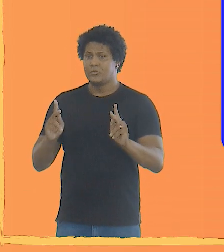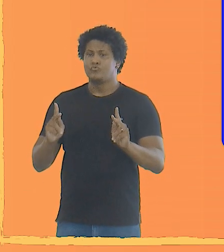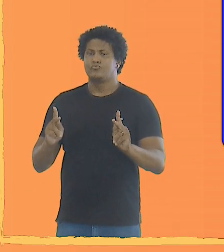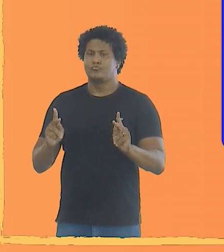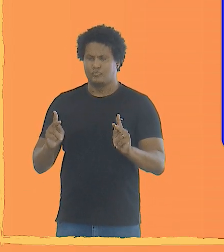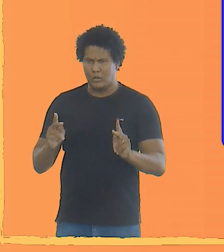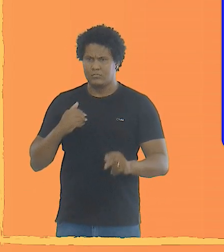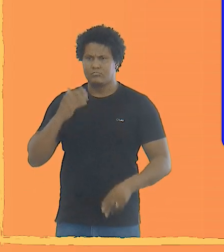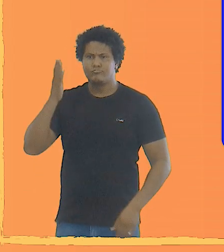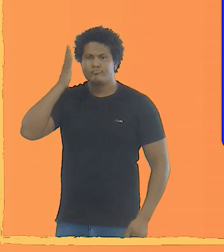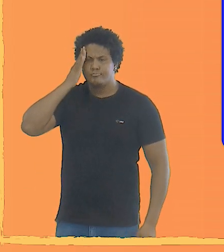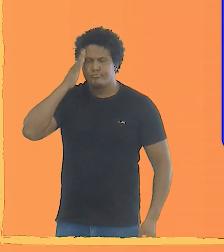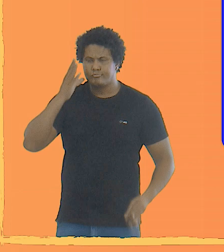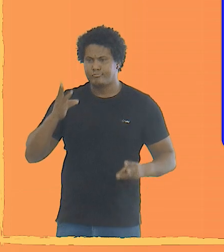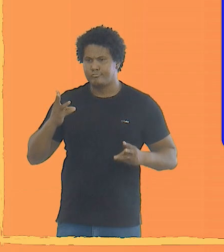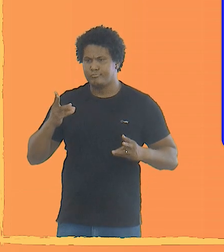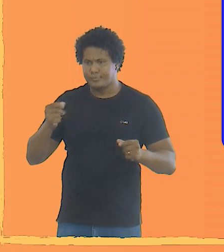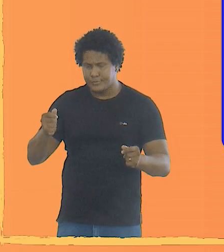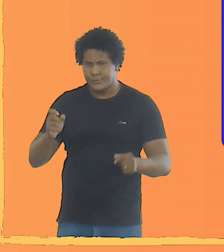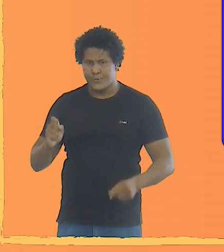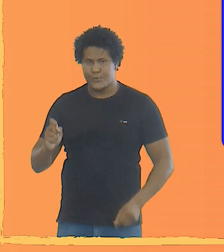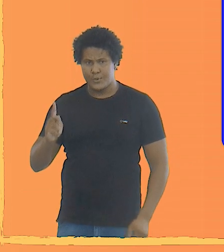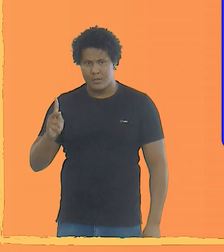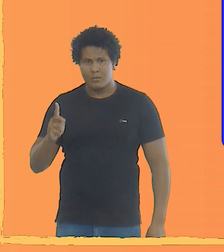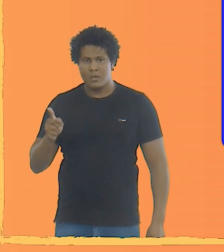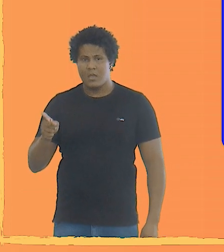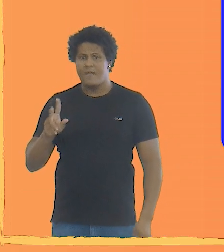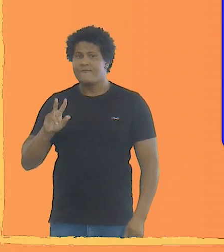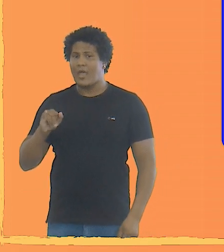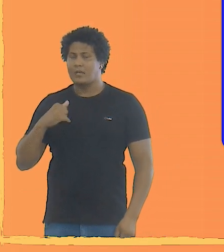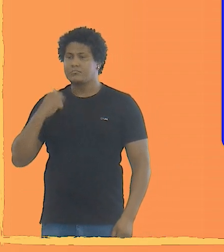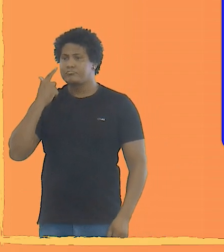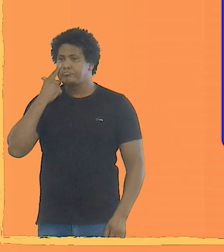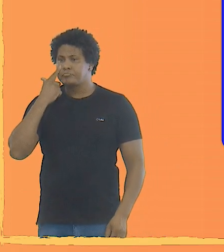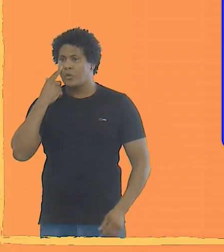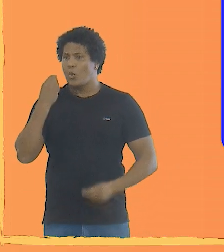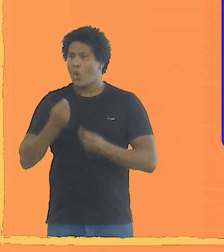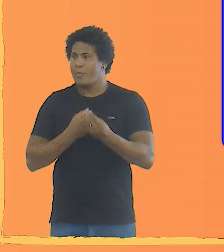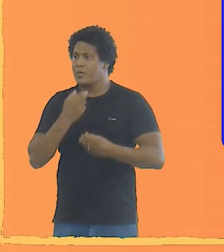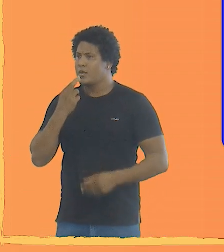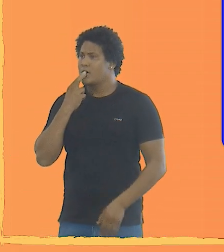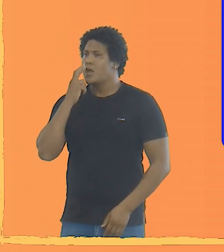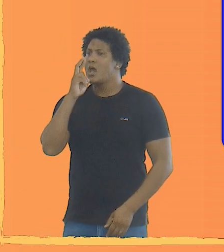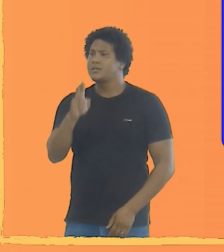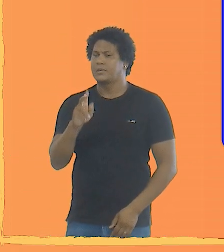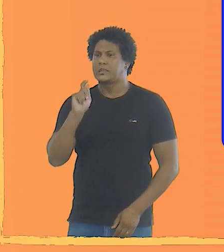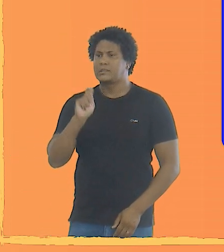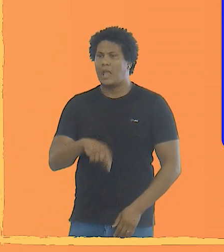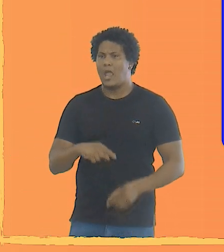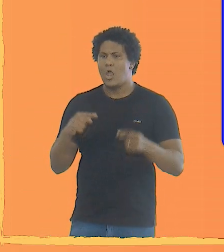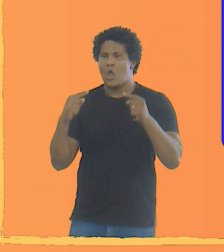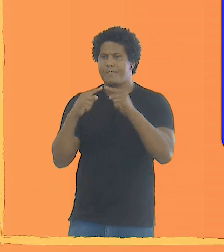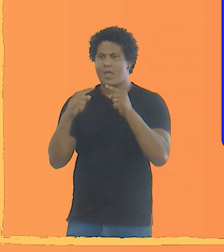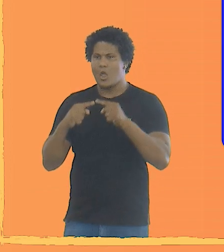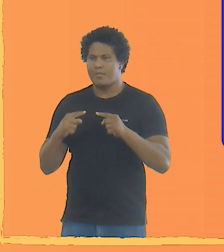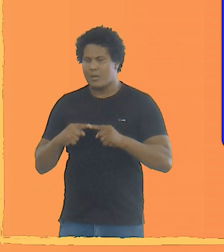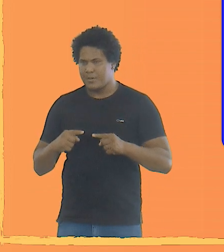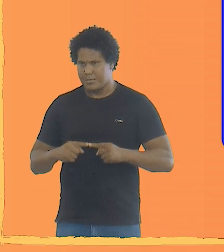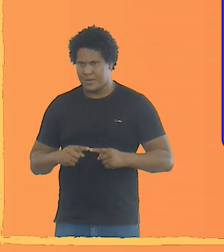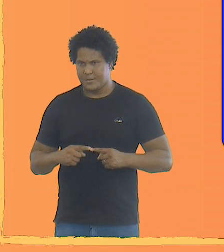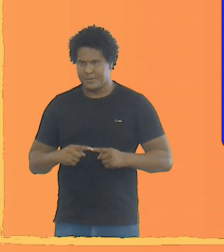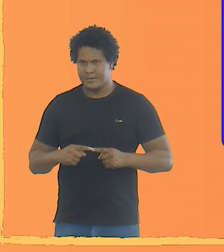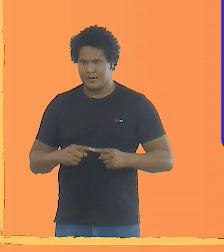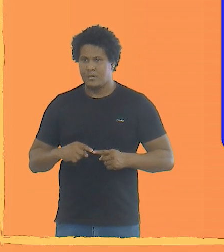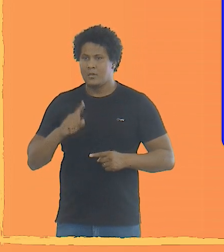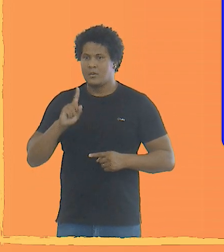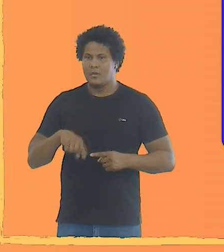essas etapas, você vai indicar de quantas formas cada uma delas pode ser realizada. De quantas formas eu posso